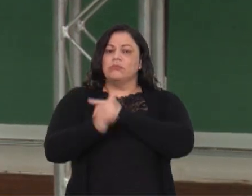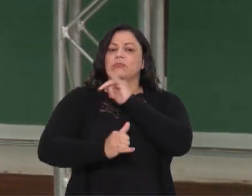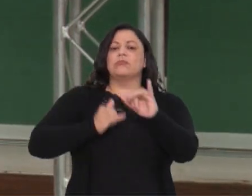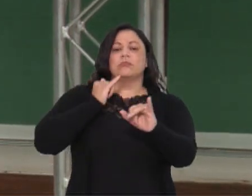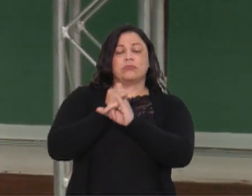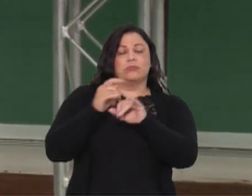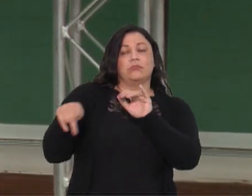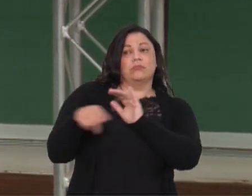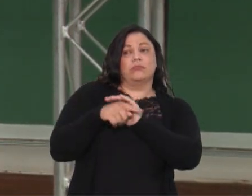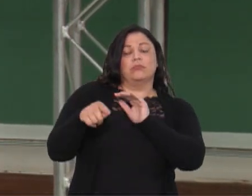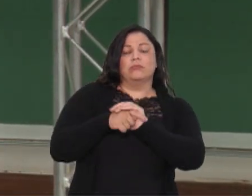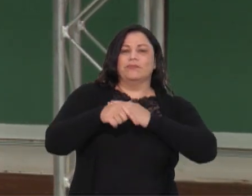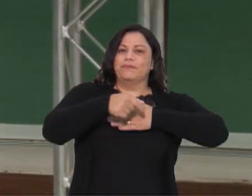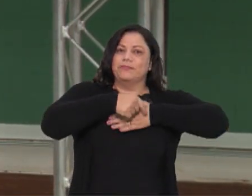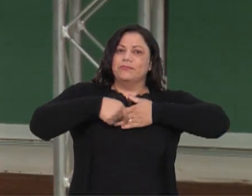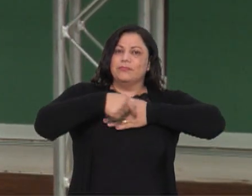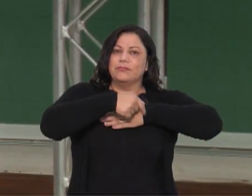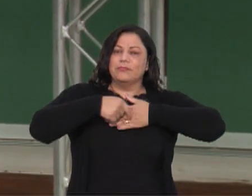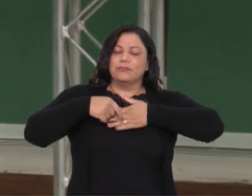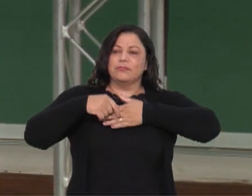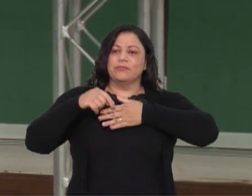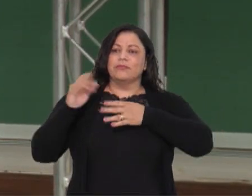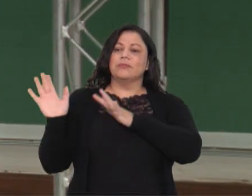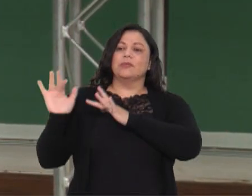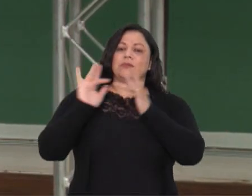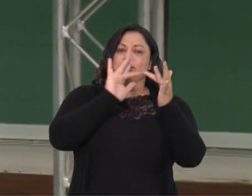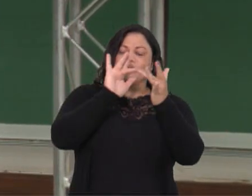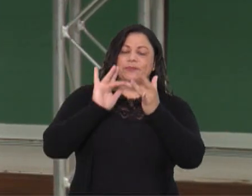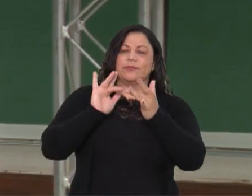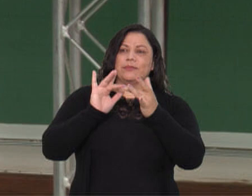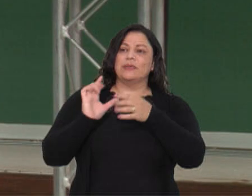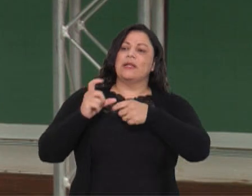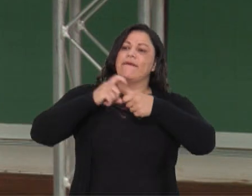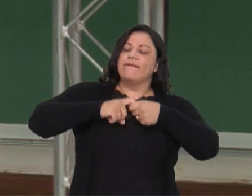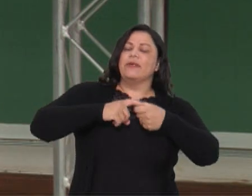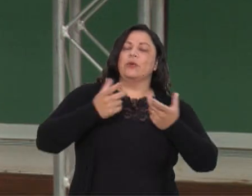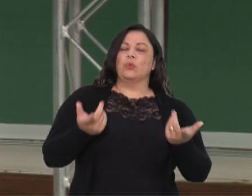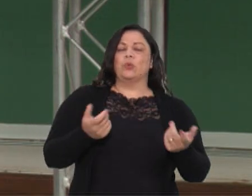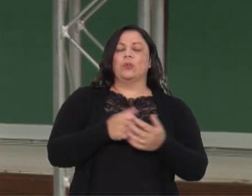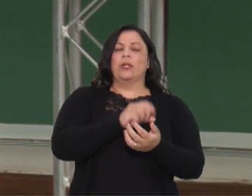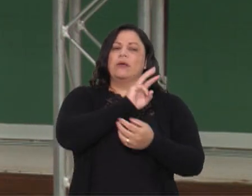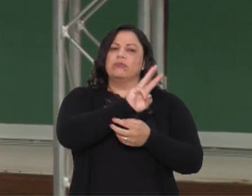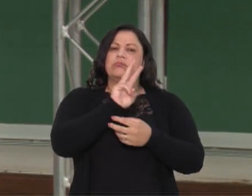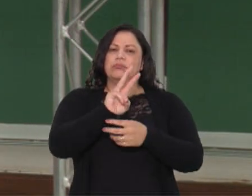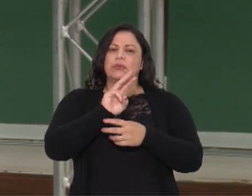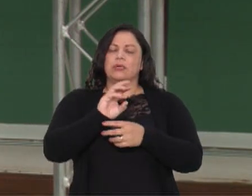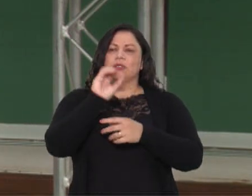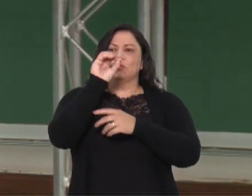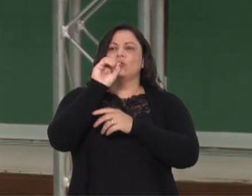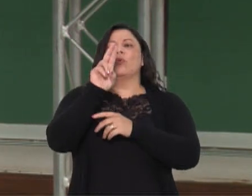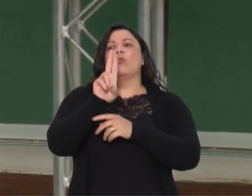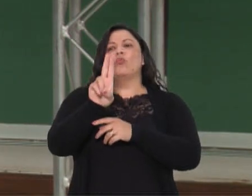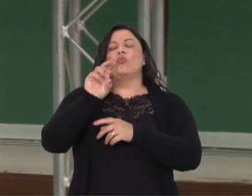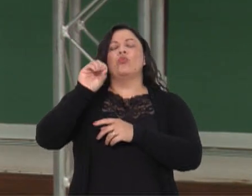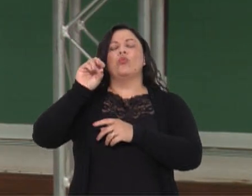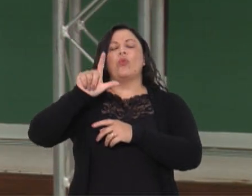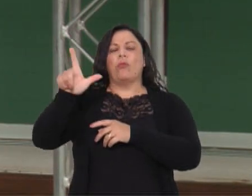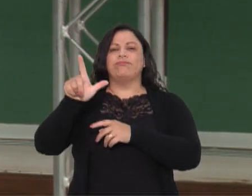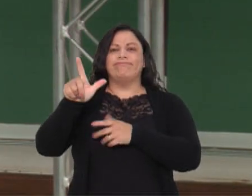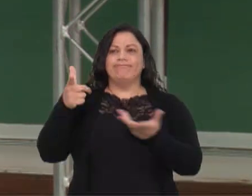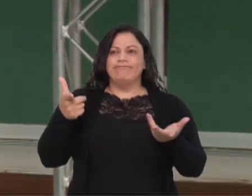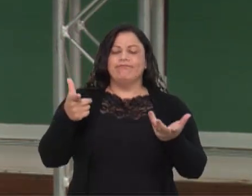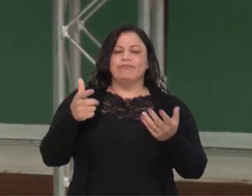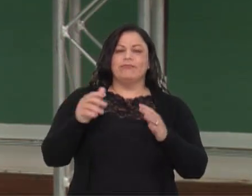Jairo Bauer, vinculado ao site de informações do grupo UOL, que é um grupo